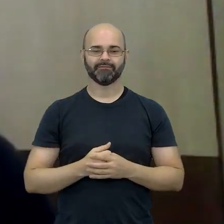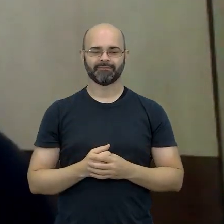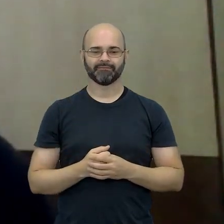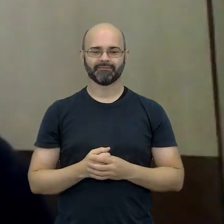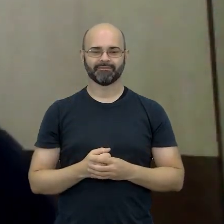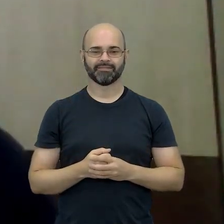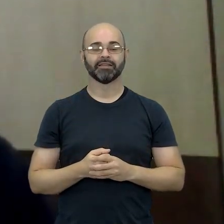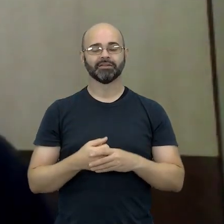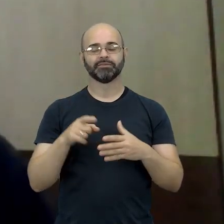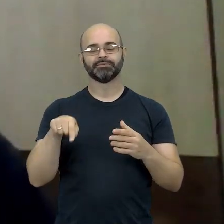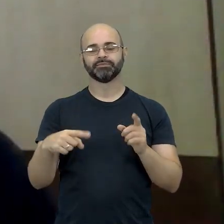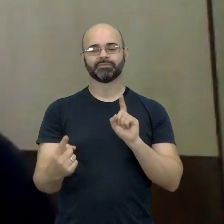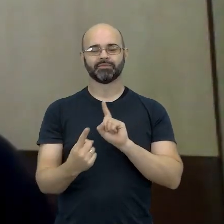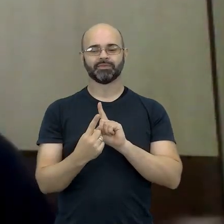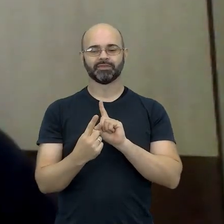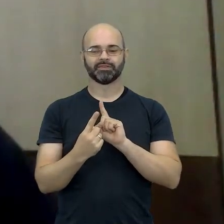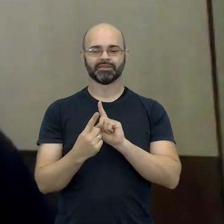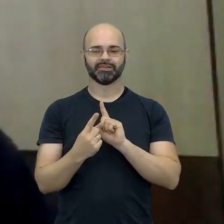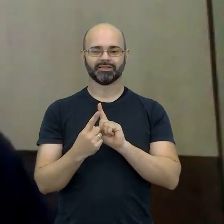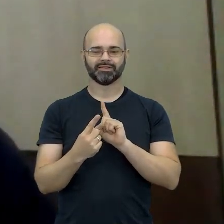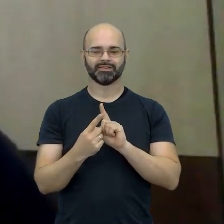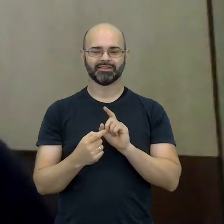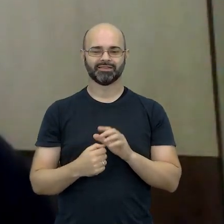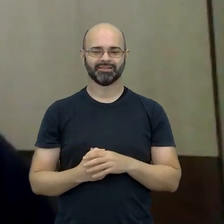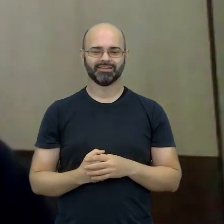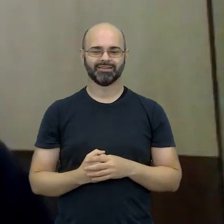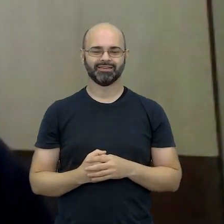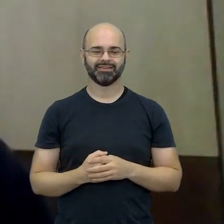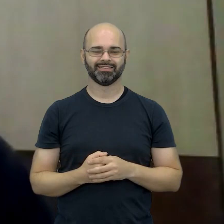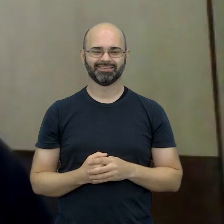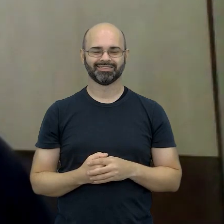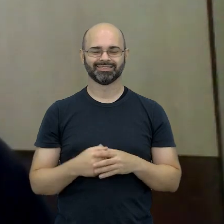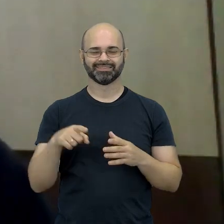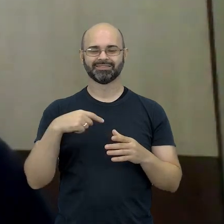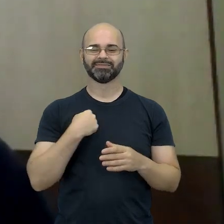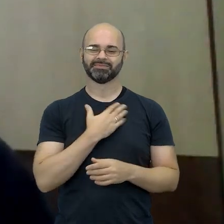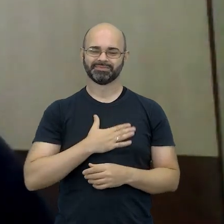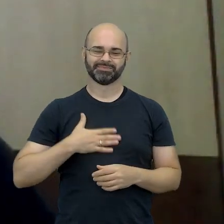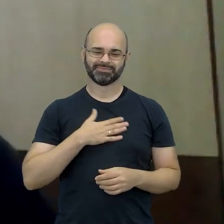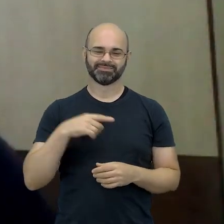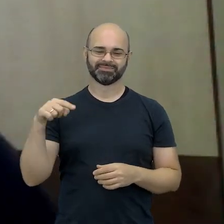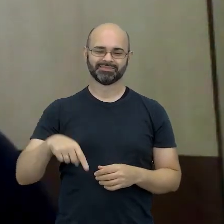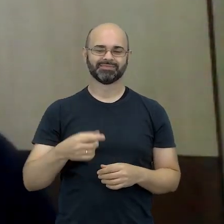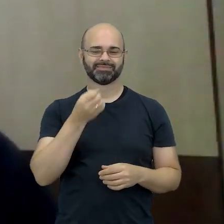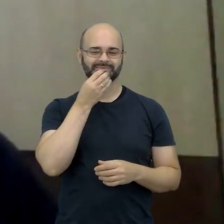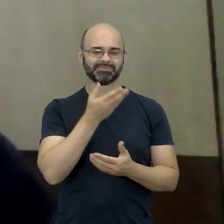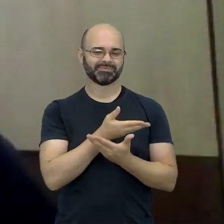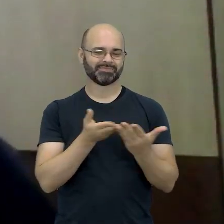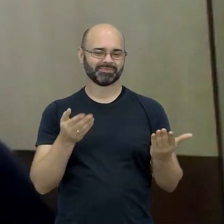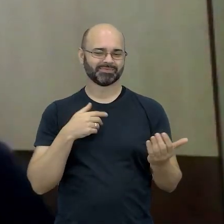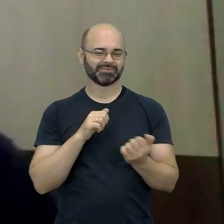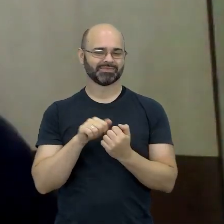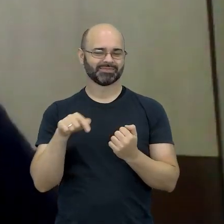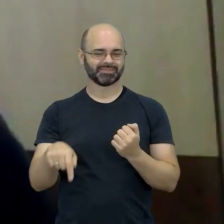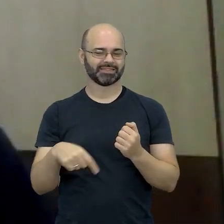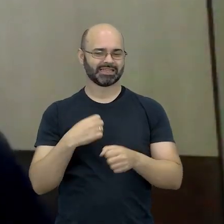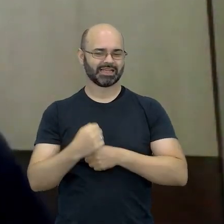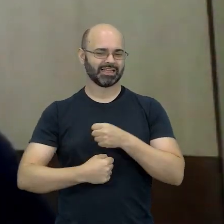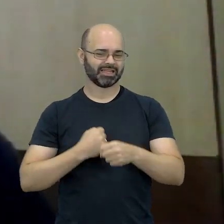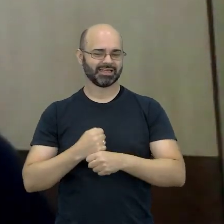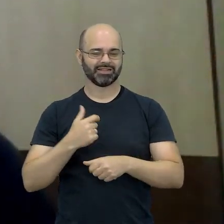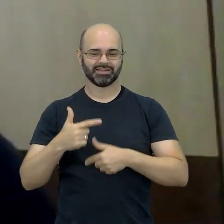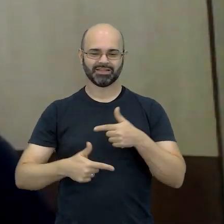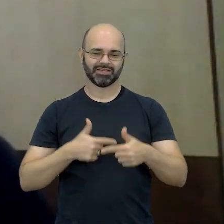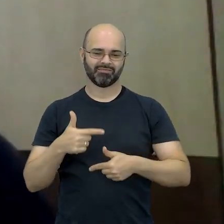de encontro nosso, professores. É um prazer realmente estar aqui com vocês. Foi muito bom trabalhar esse ano com vocês. Eu acho que